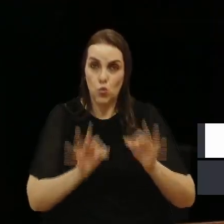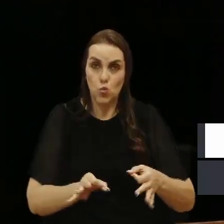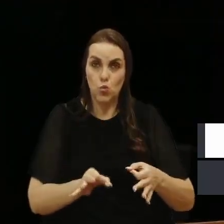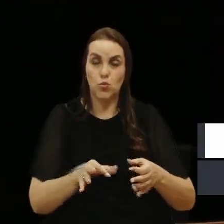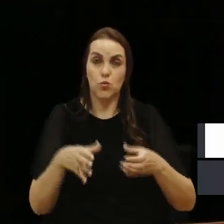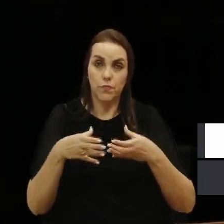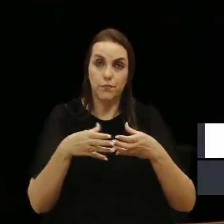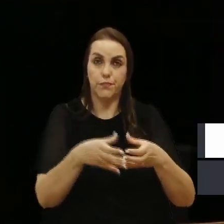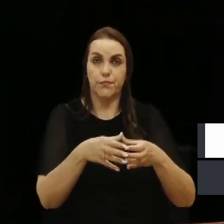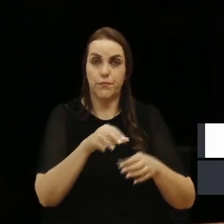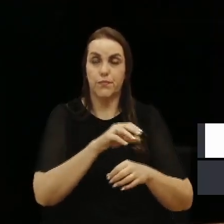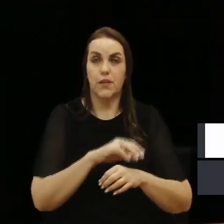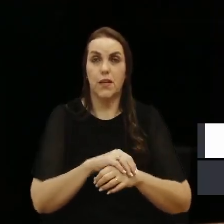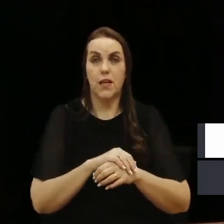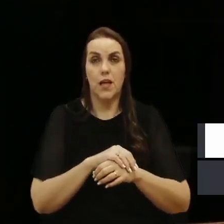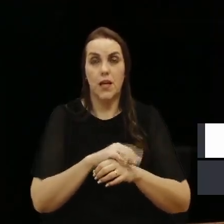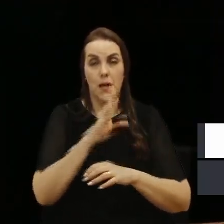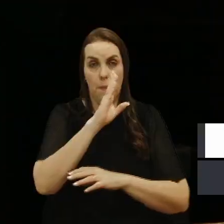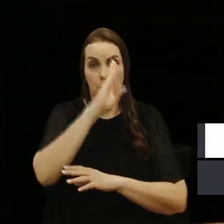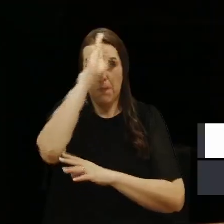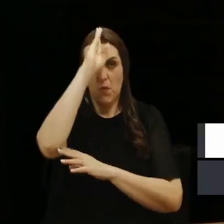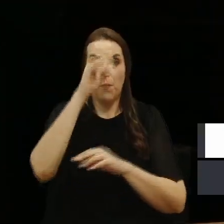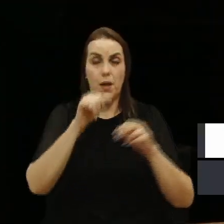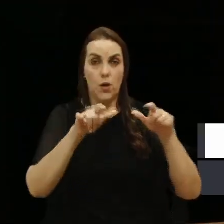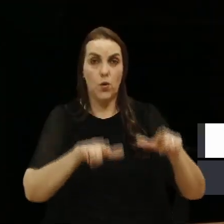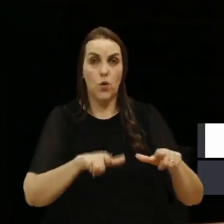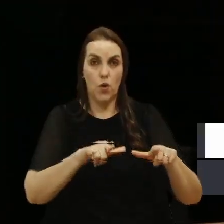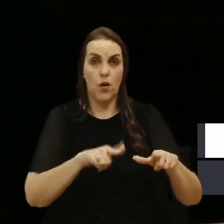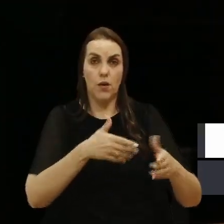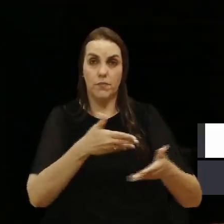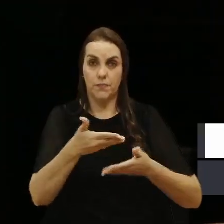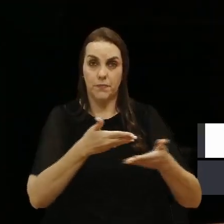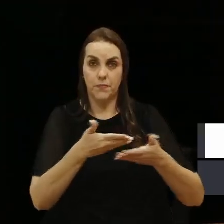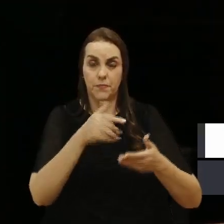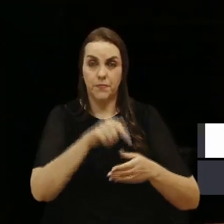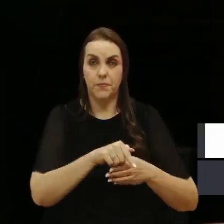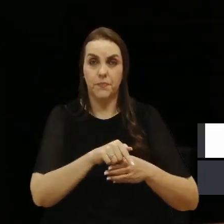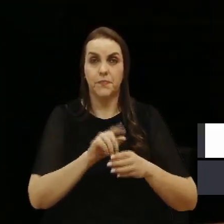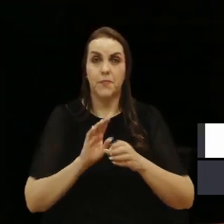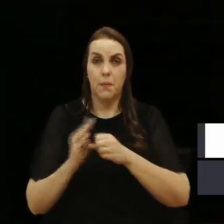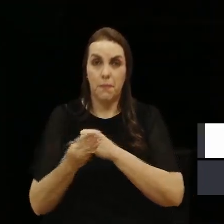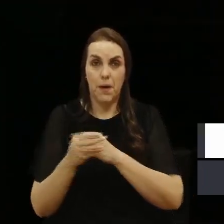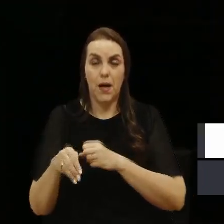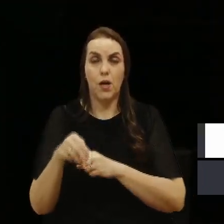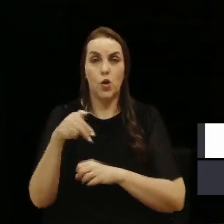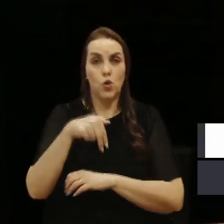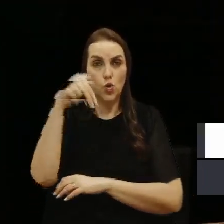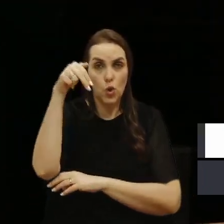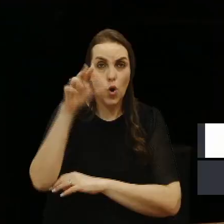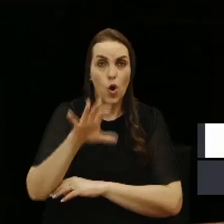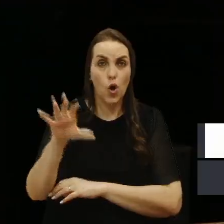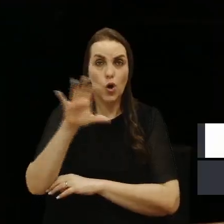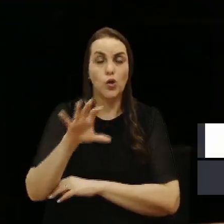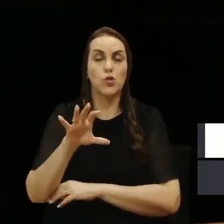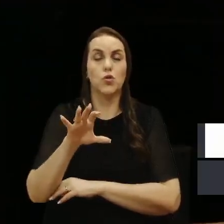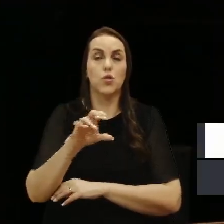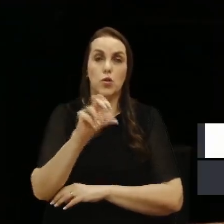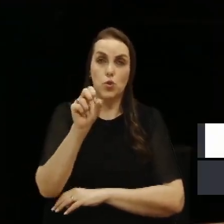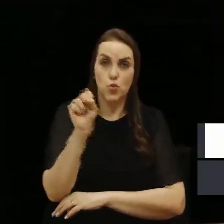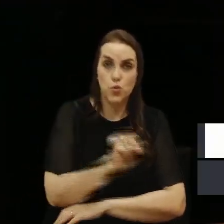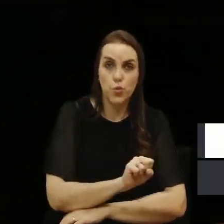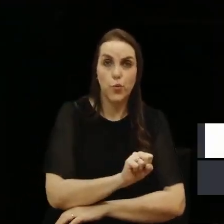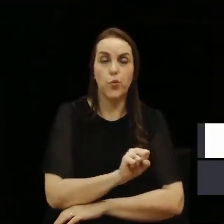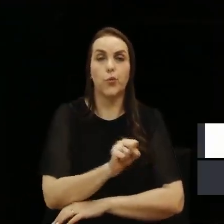os bombeiros que estarão, para os quartéis que estarão nos territórios, como o Cruzeiro, como a Zona Norte, agora como a Zona Sul, como lá